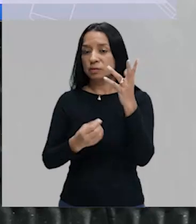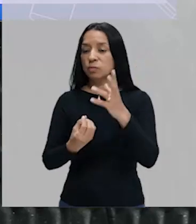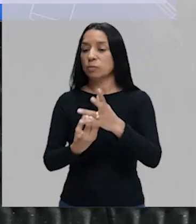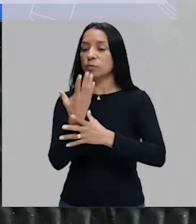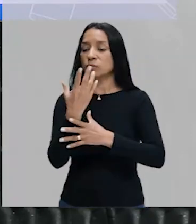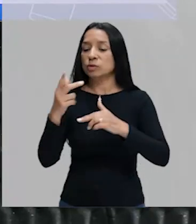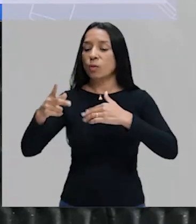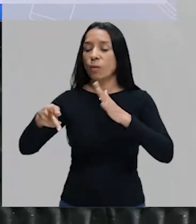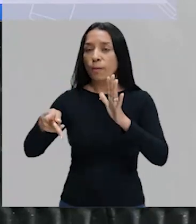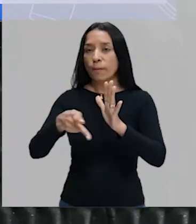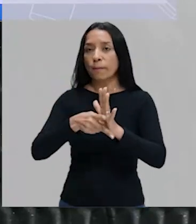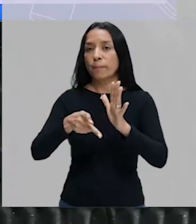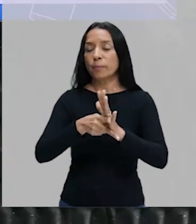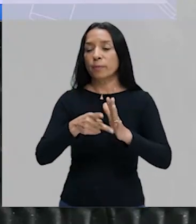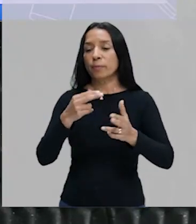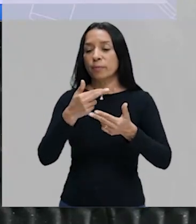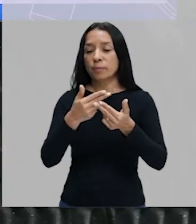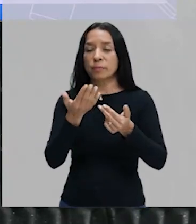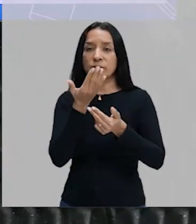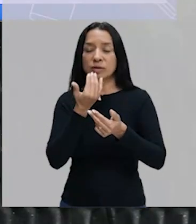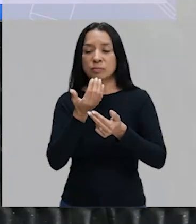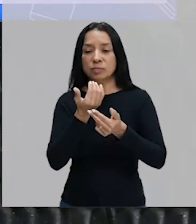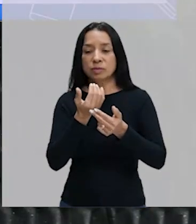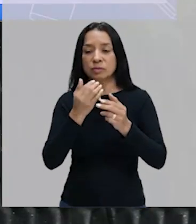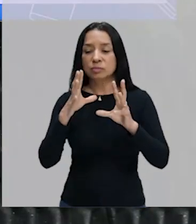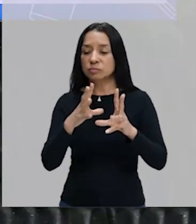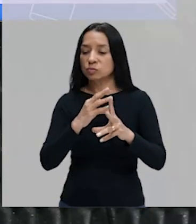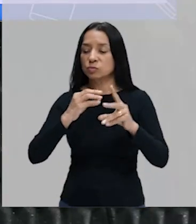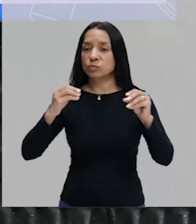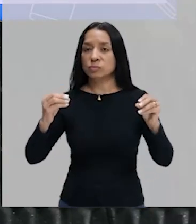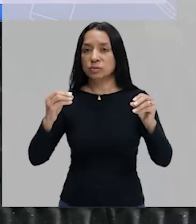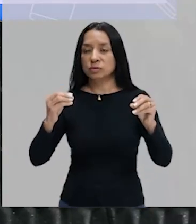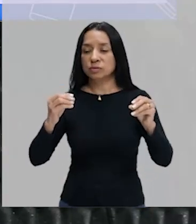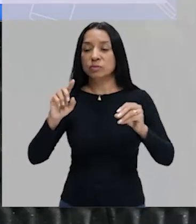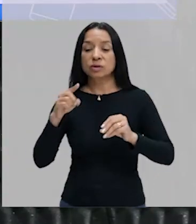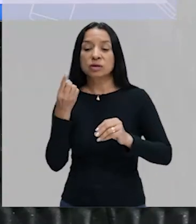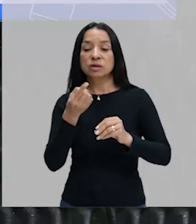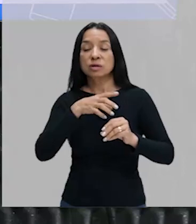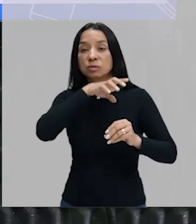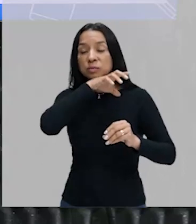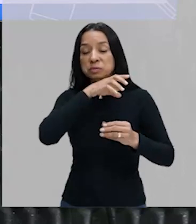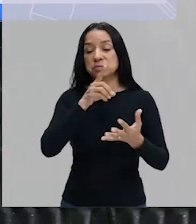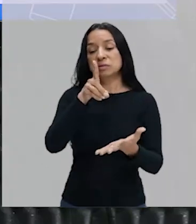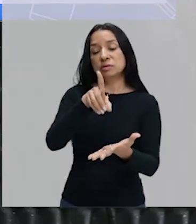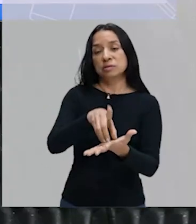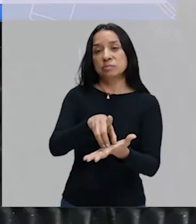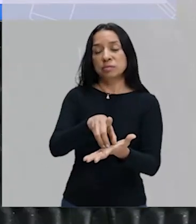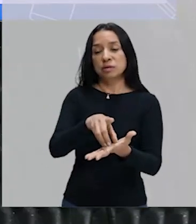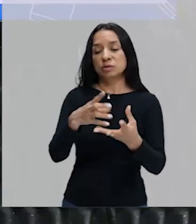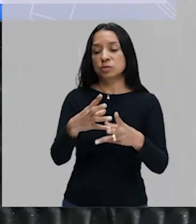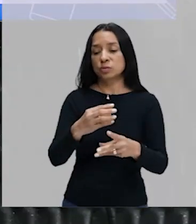Elas desapareceram, morreram e, consequentemente, os herbívoros foram extintos. Eles